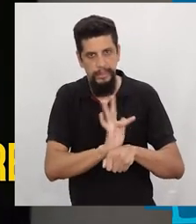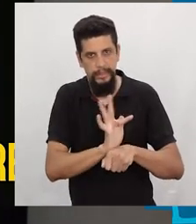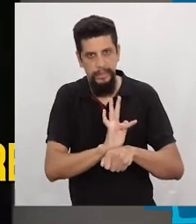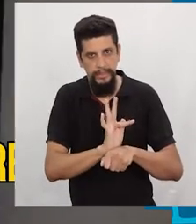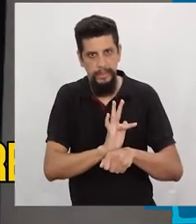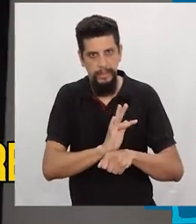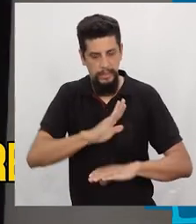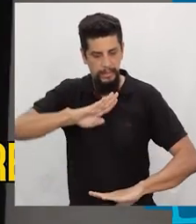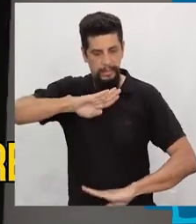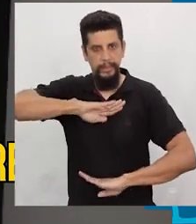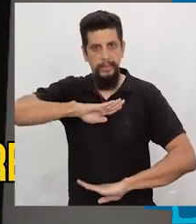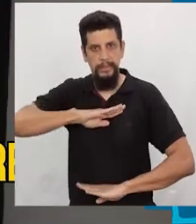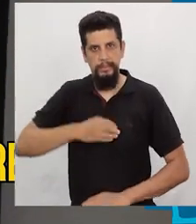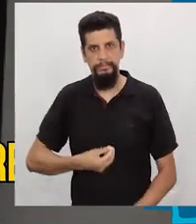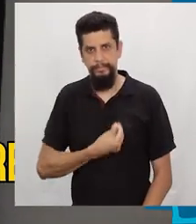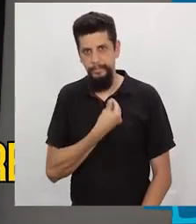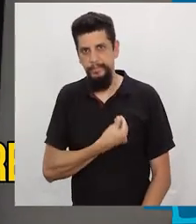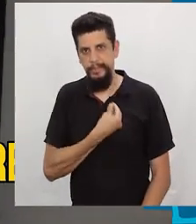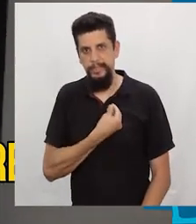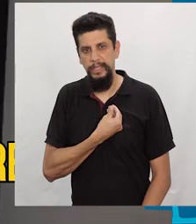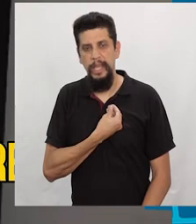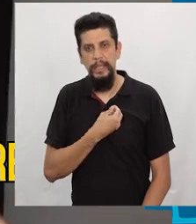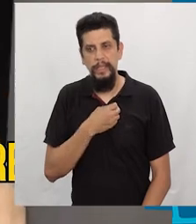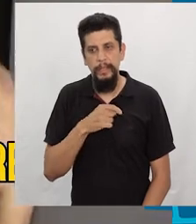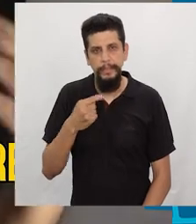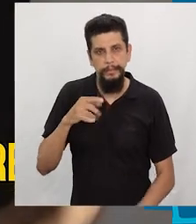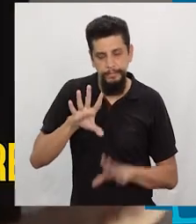de situações da vida, né? Então você